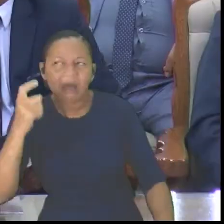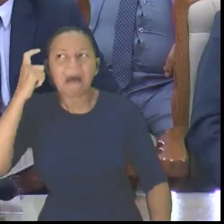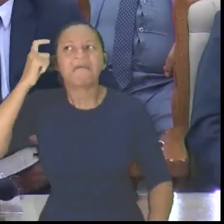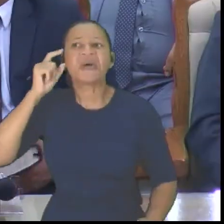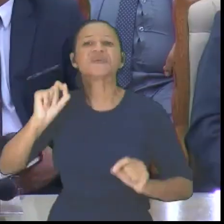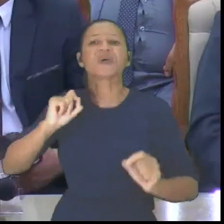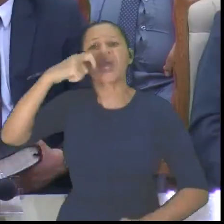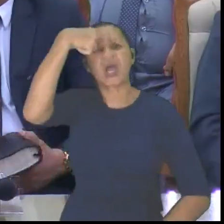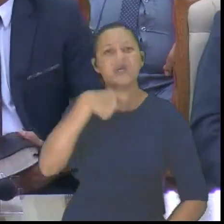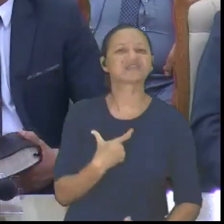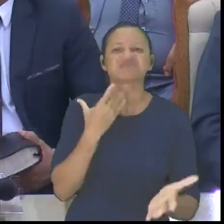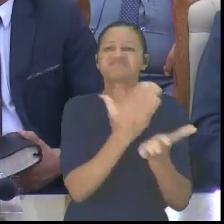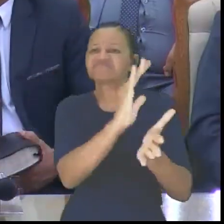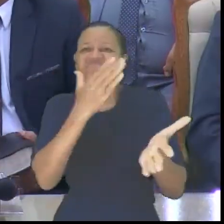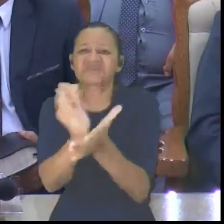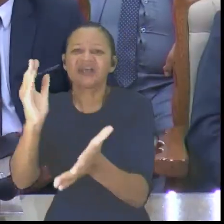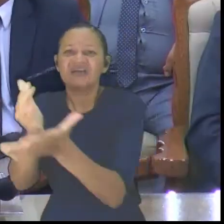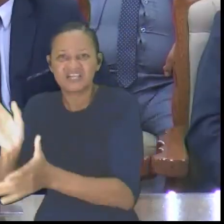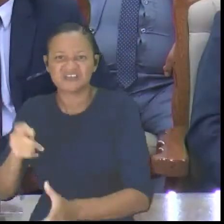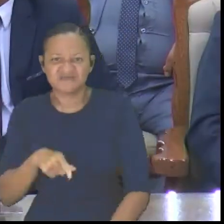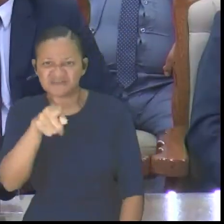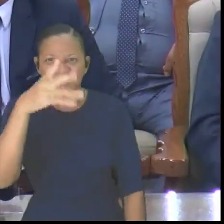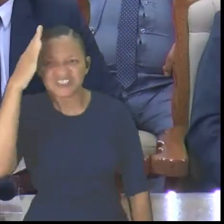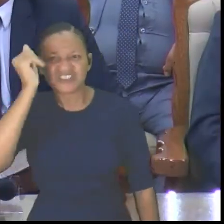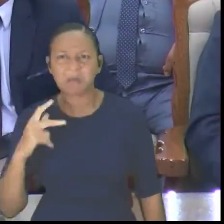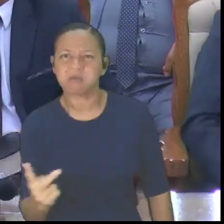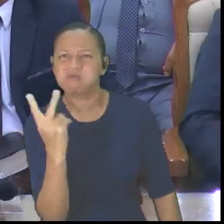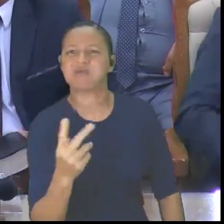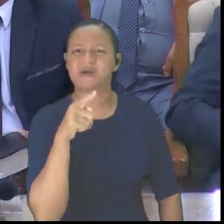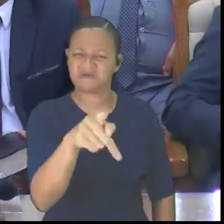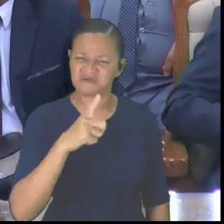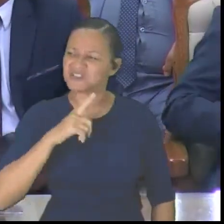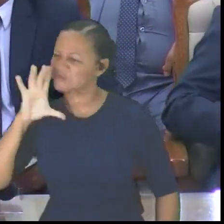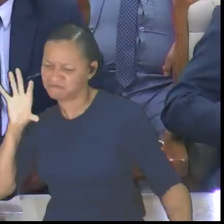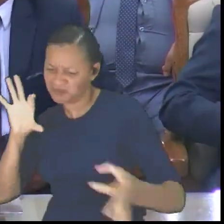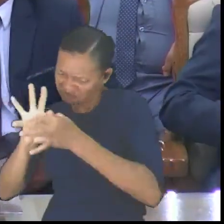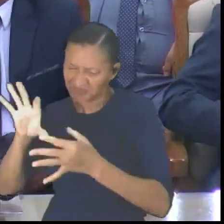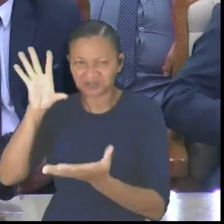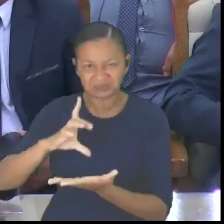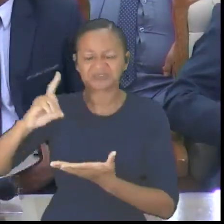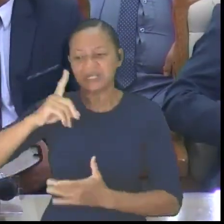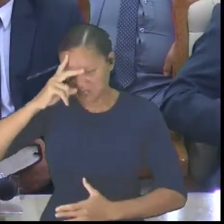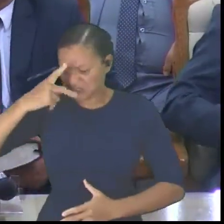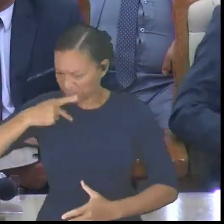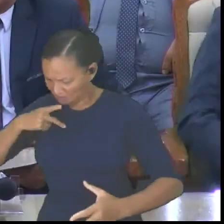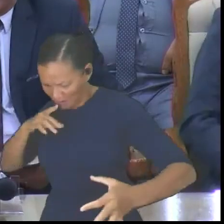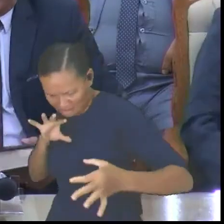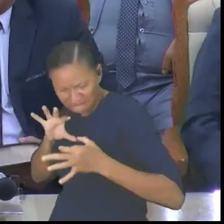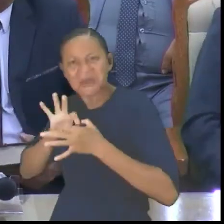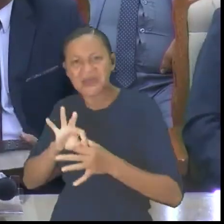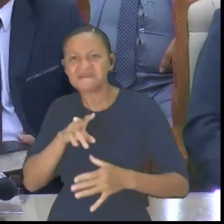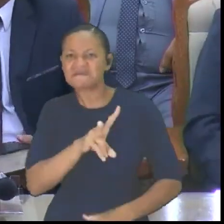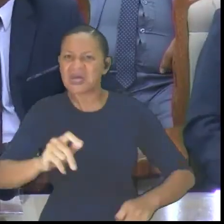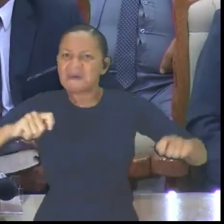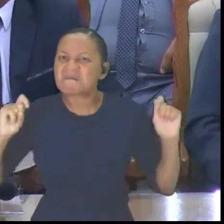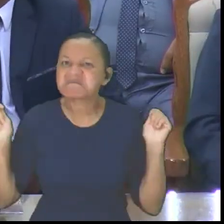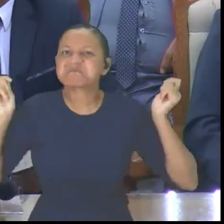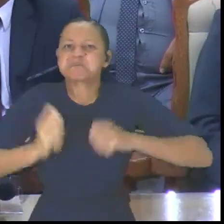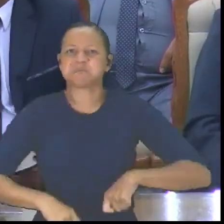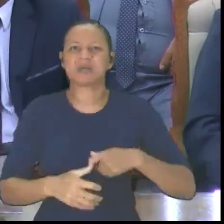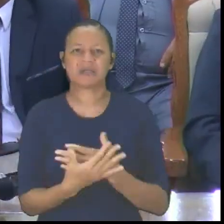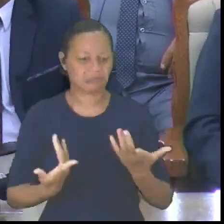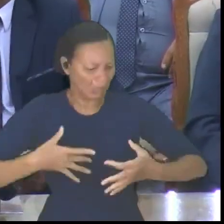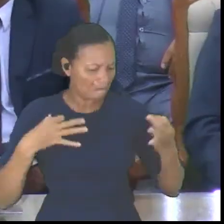de você, se você souber quem você é em Deus e em si mesmo, você pode até não